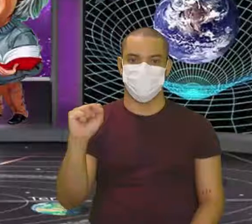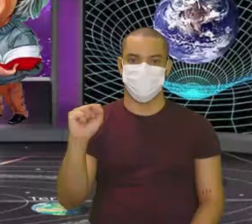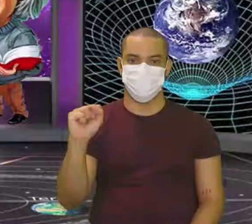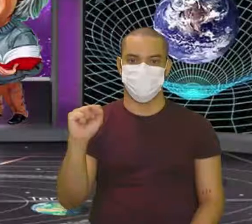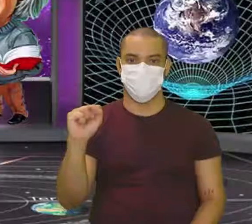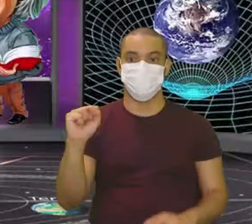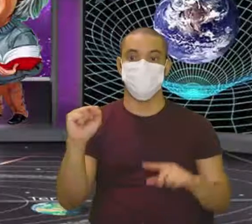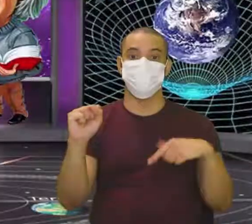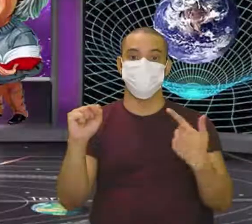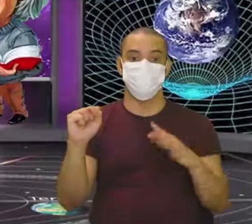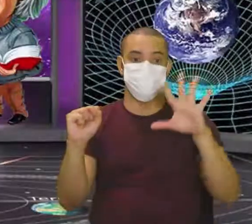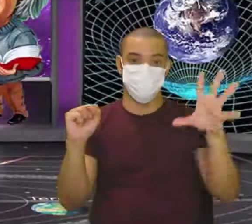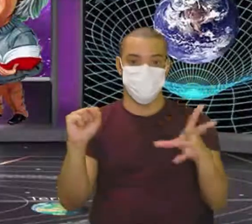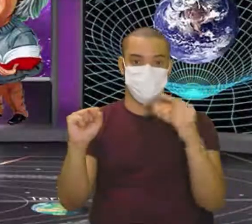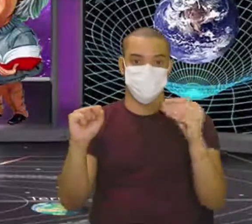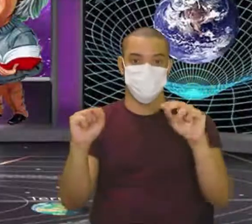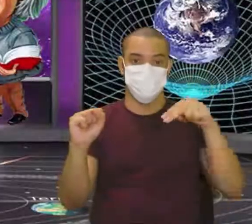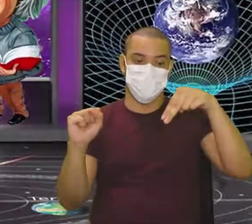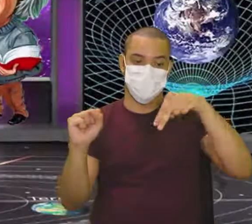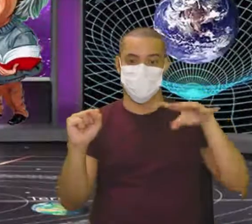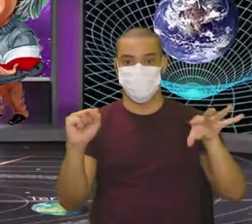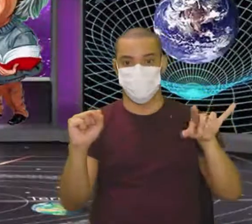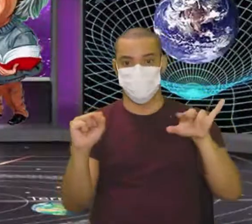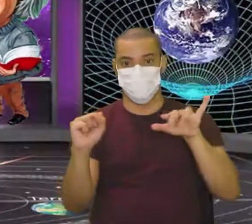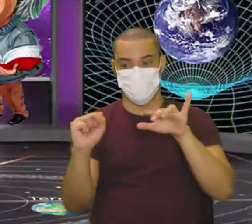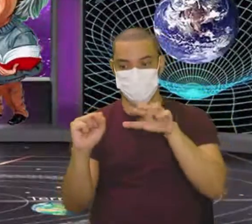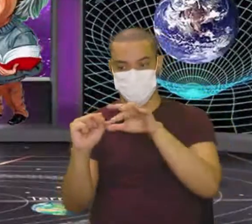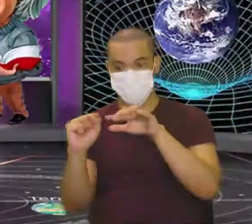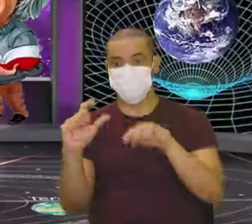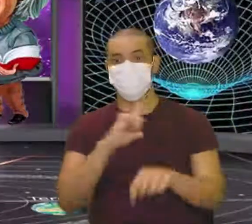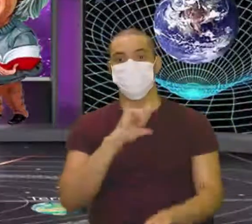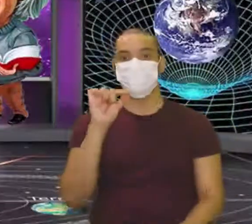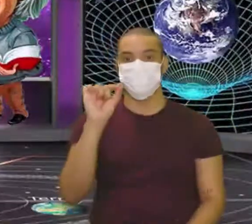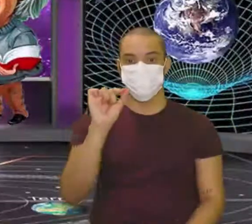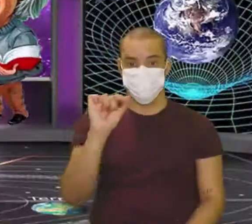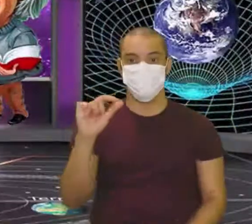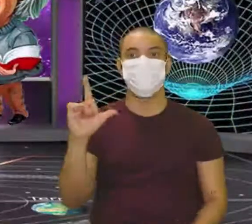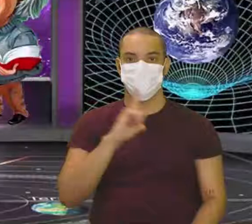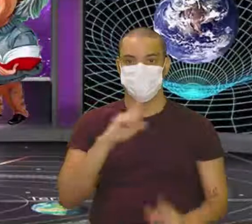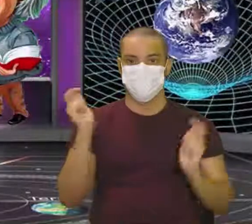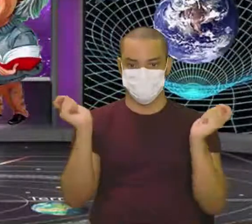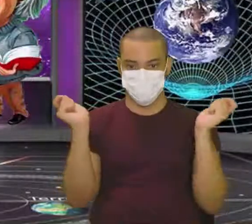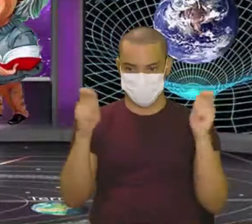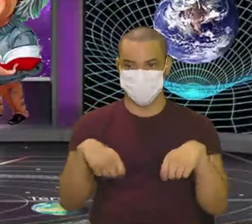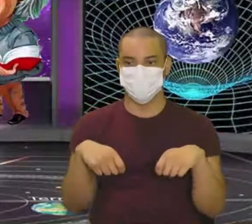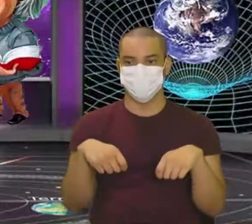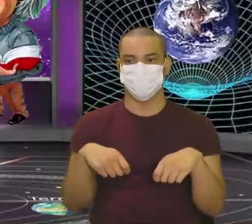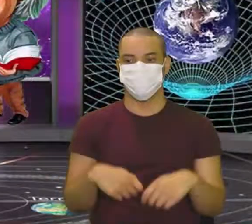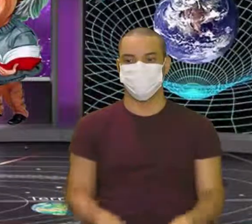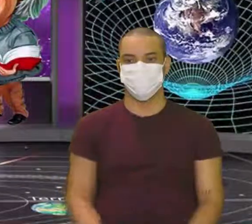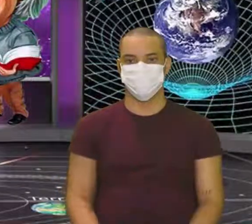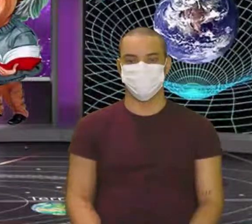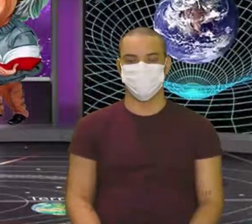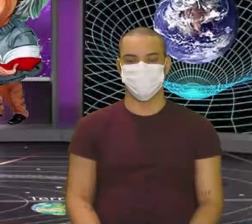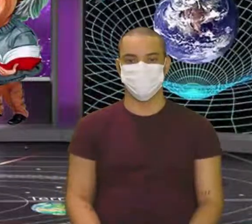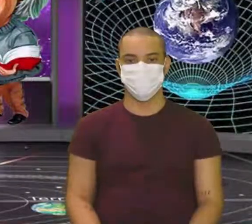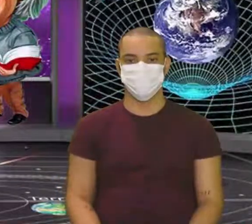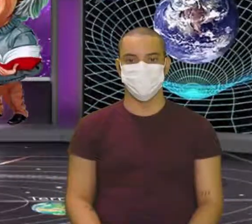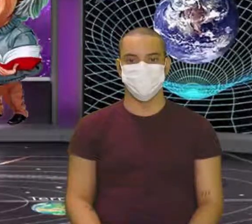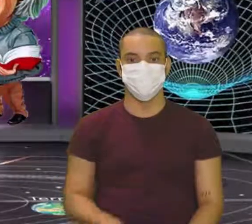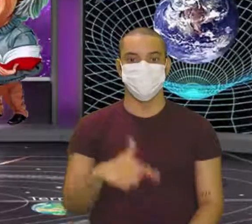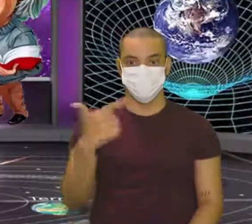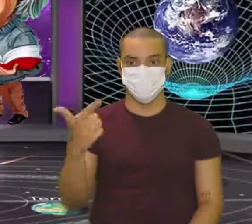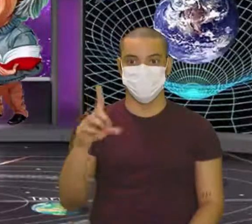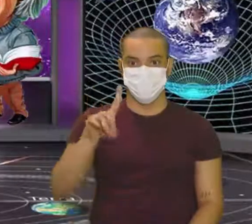os ímãs elementares, o norte, vai ser alinhado para cá. Então, vou ter uma atração magnética, certo? Nessas substâncias aí, que são